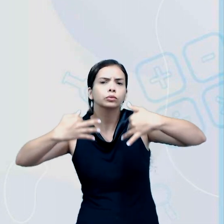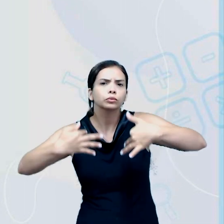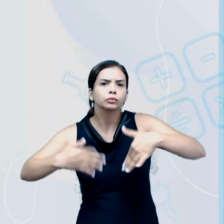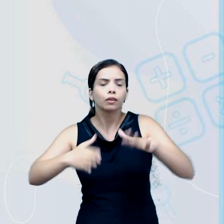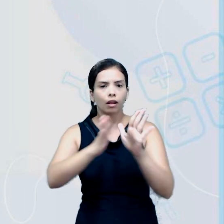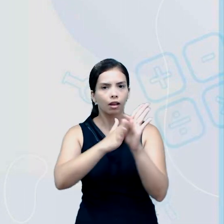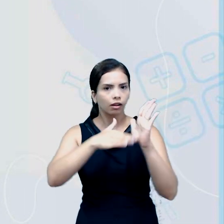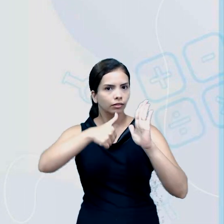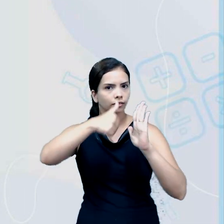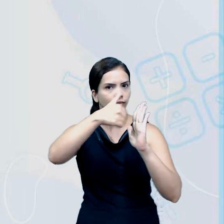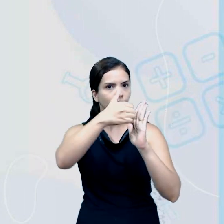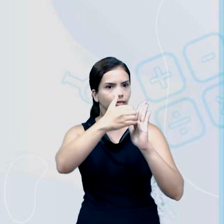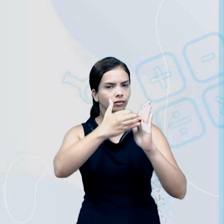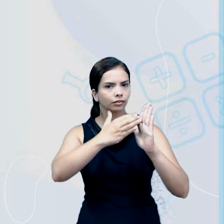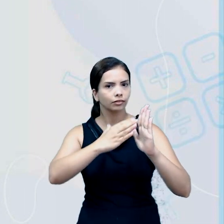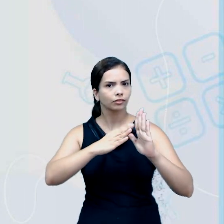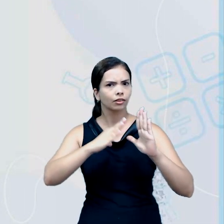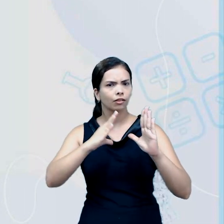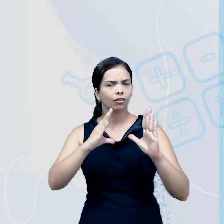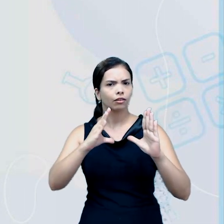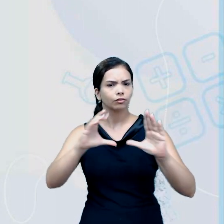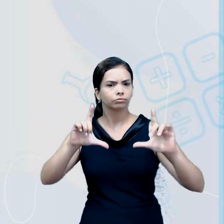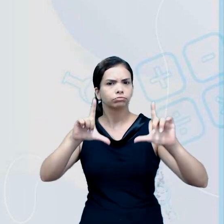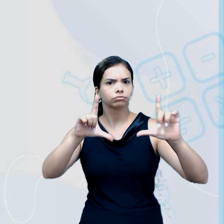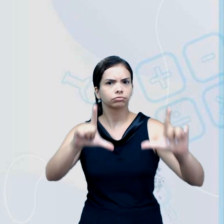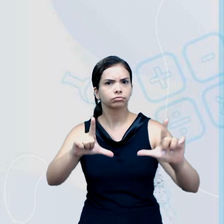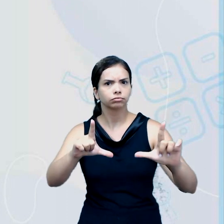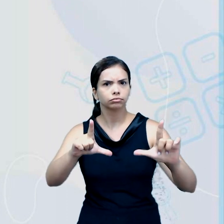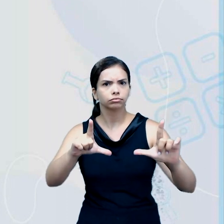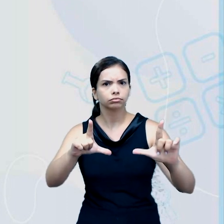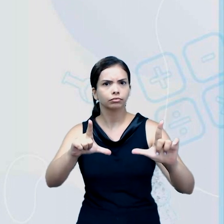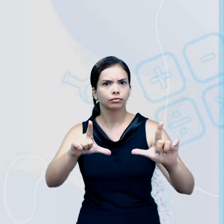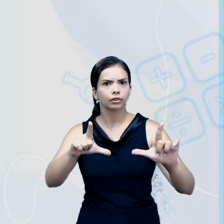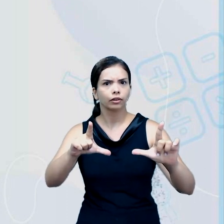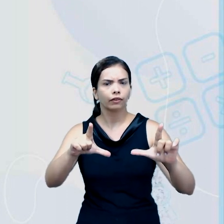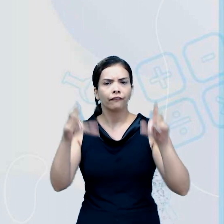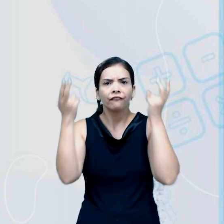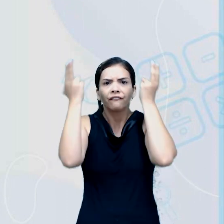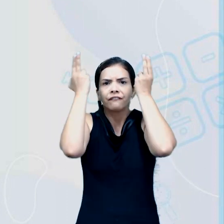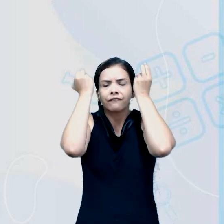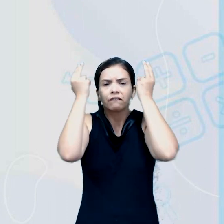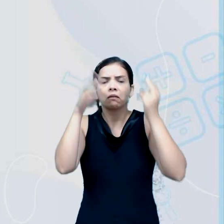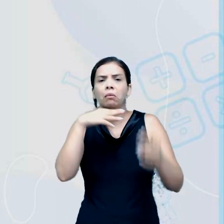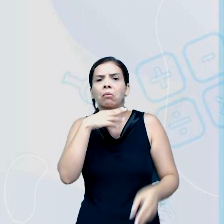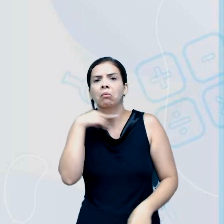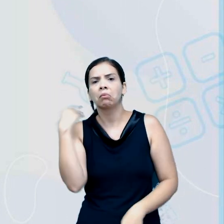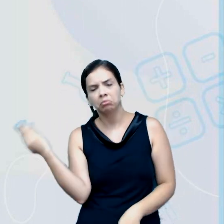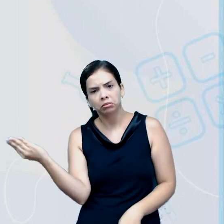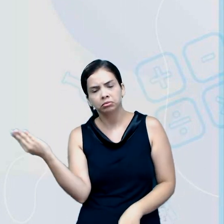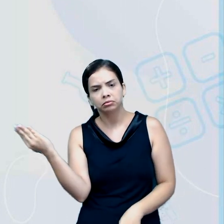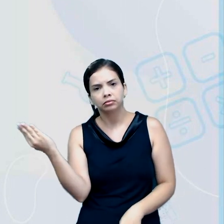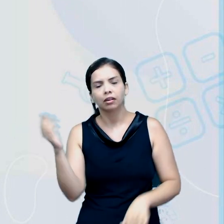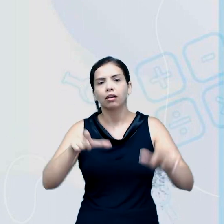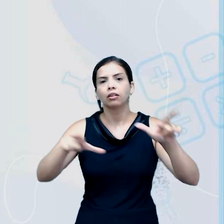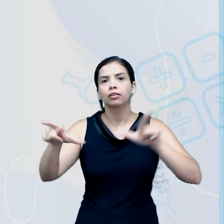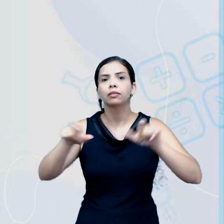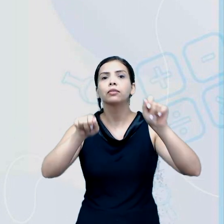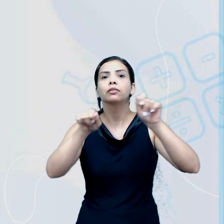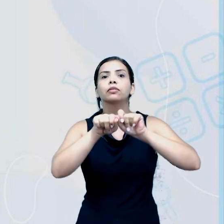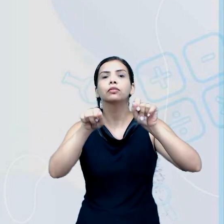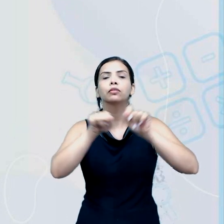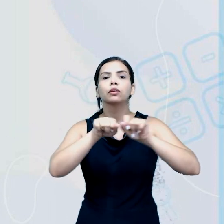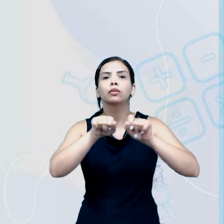pinturas imagens uma lebre morta e o trabalho foi feito pelo artista